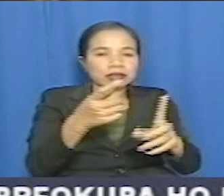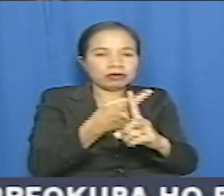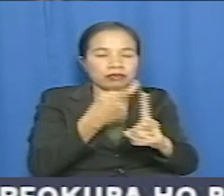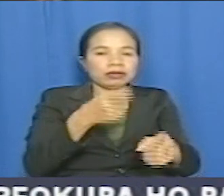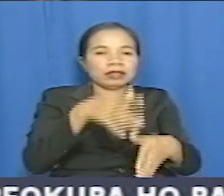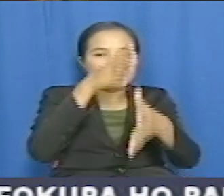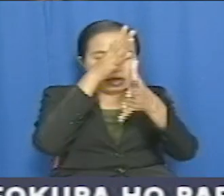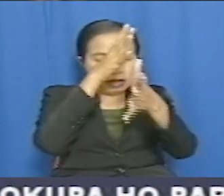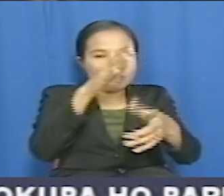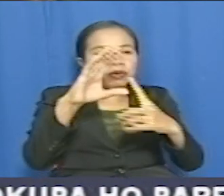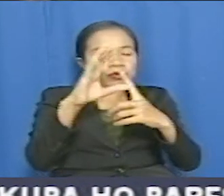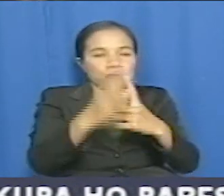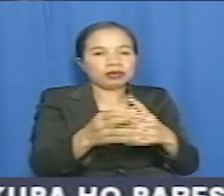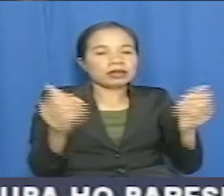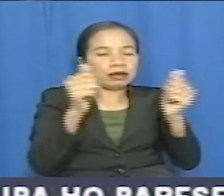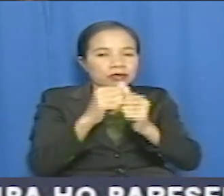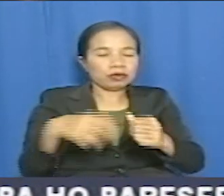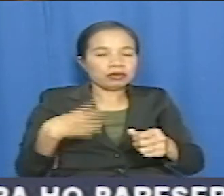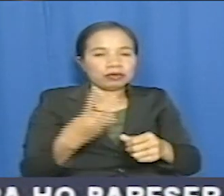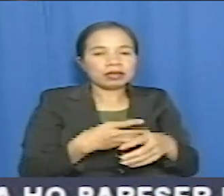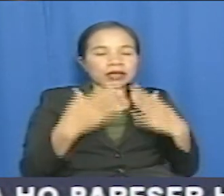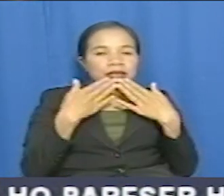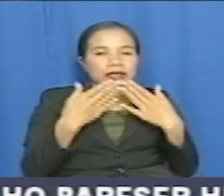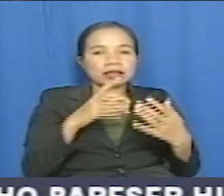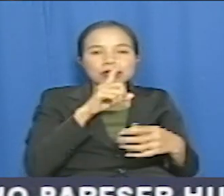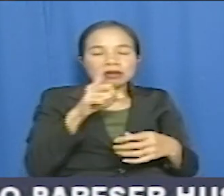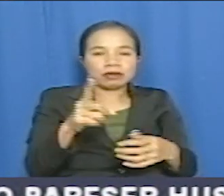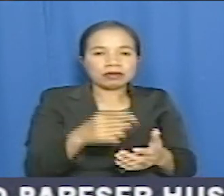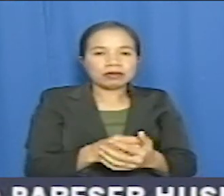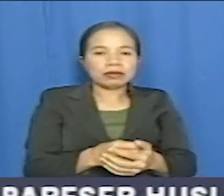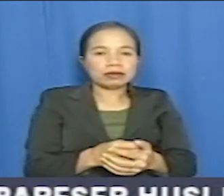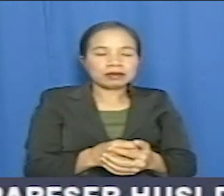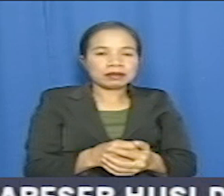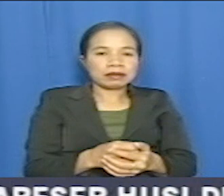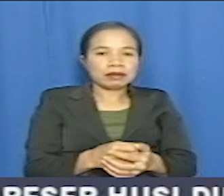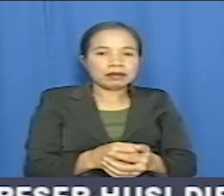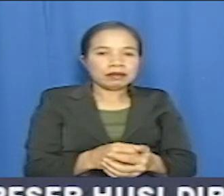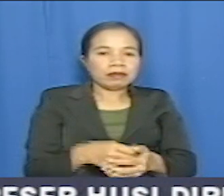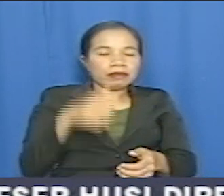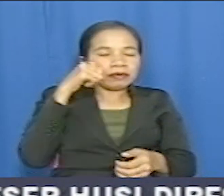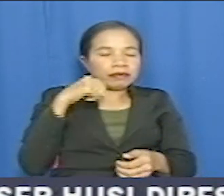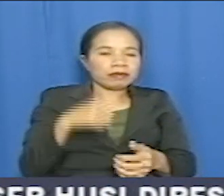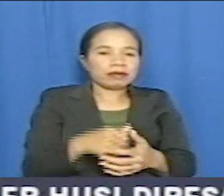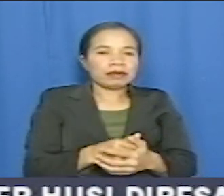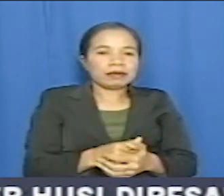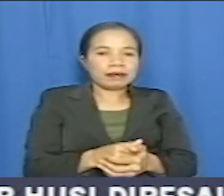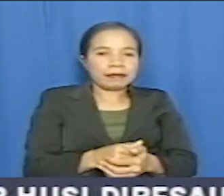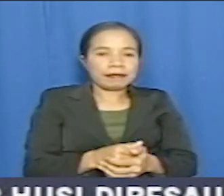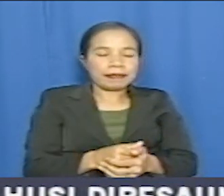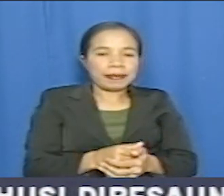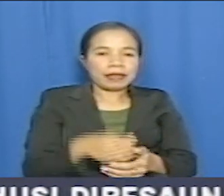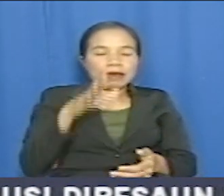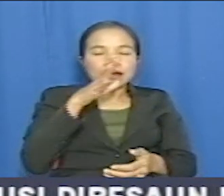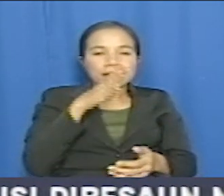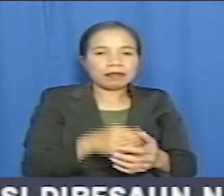sira lah mutu koit ne be hau agradece tep tep so be sira ba idan feton sira hotu imini tulun itanya lolo